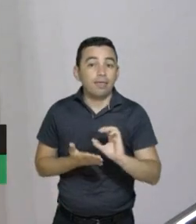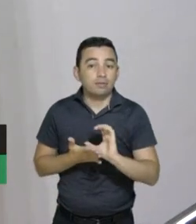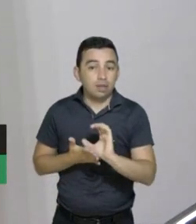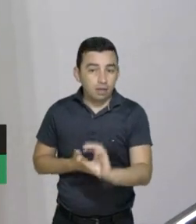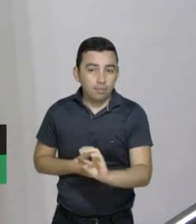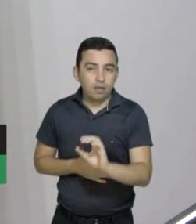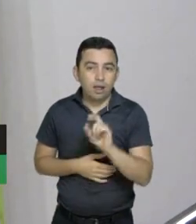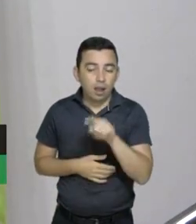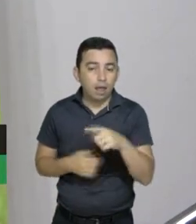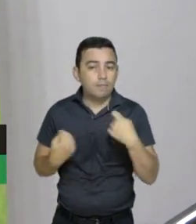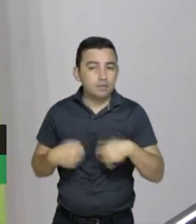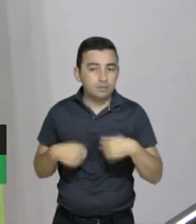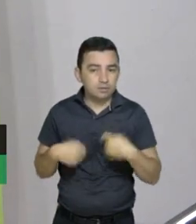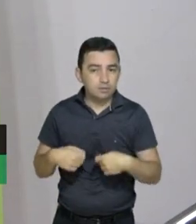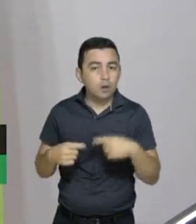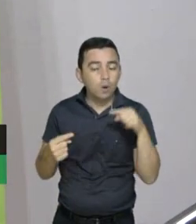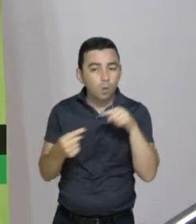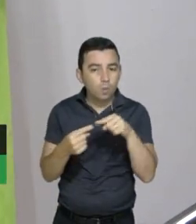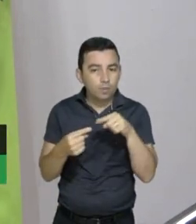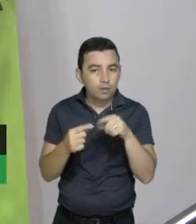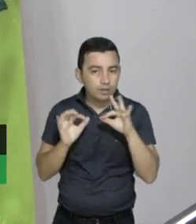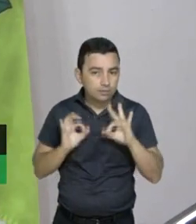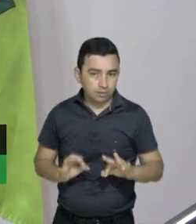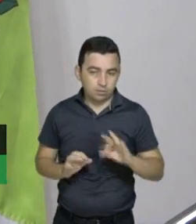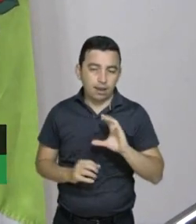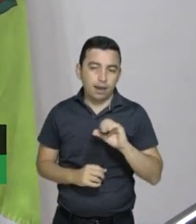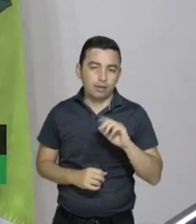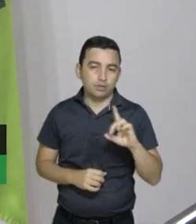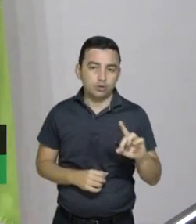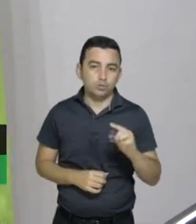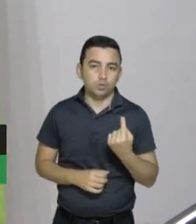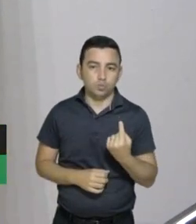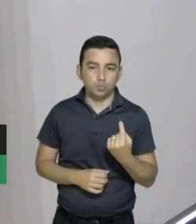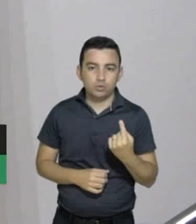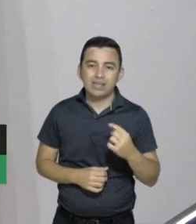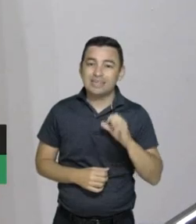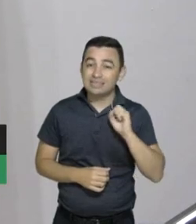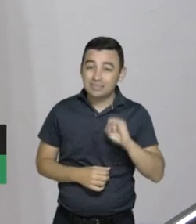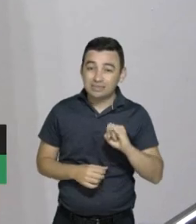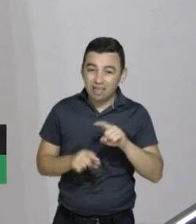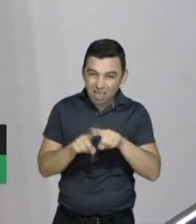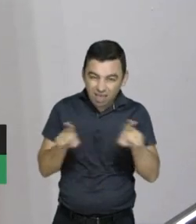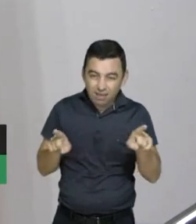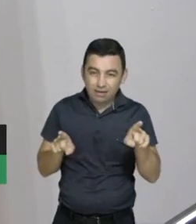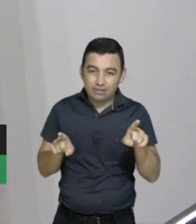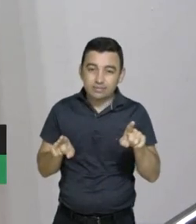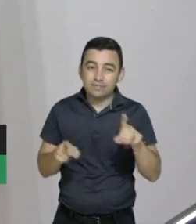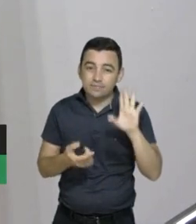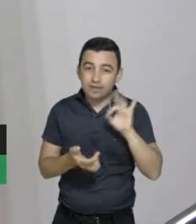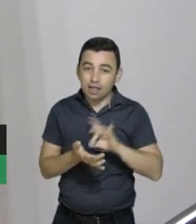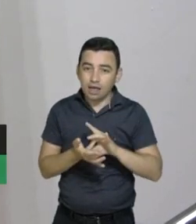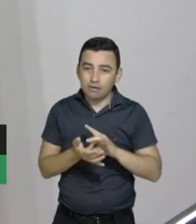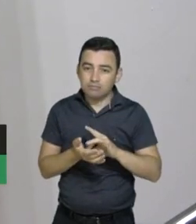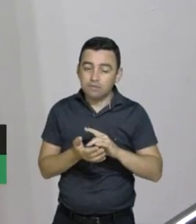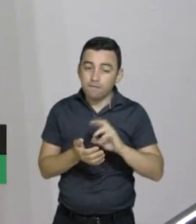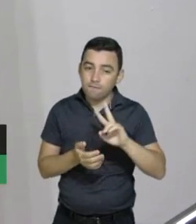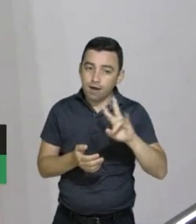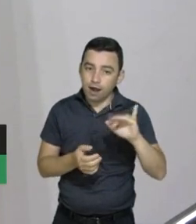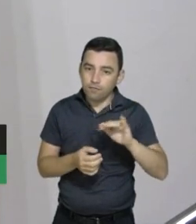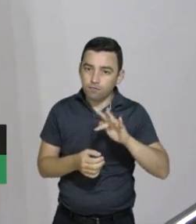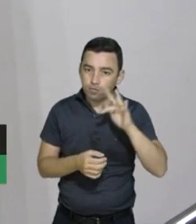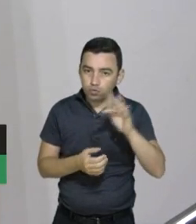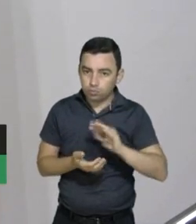receber conforme é o caso de único se é pelo carinho que eles que tem realmente por receber vão receber